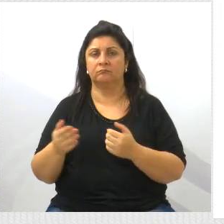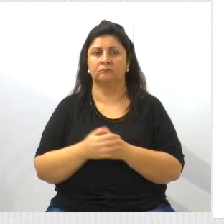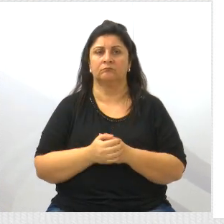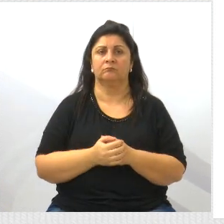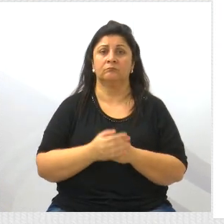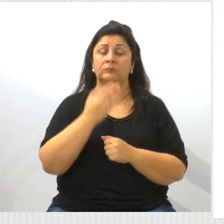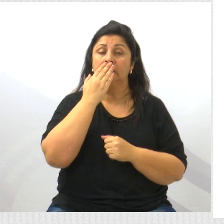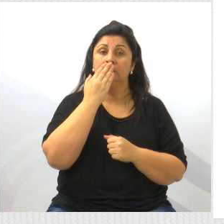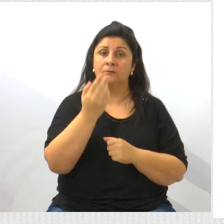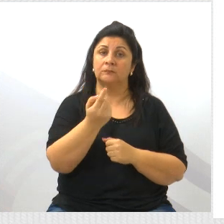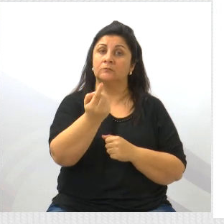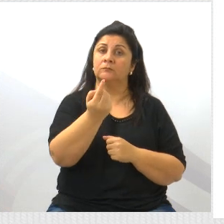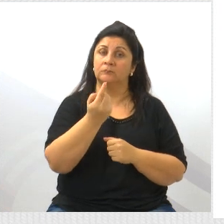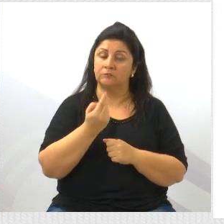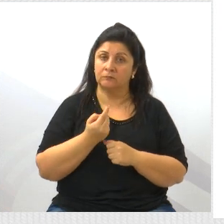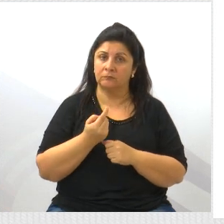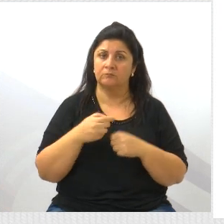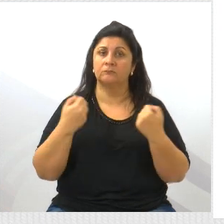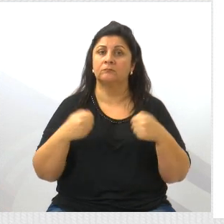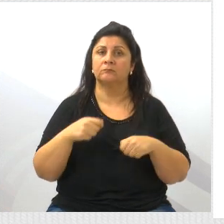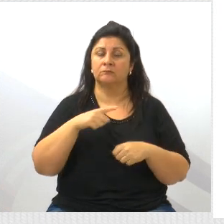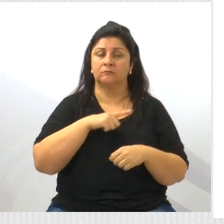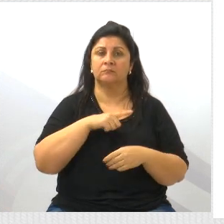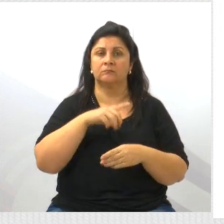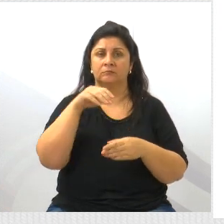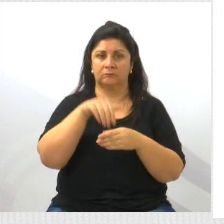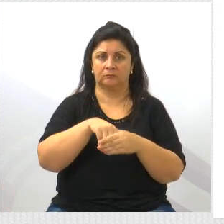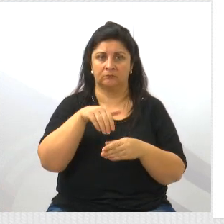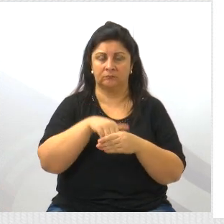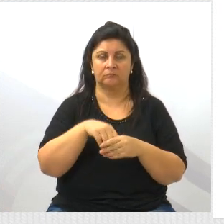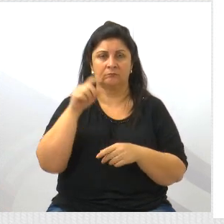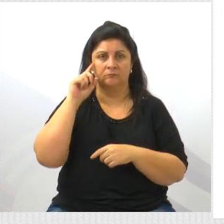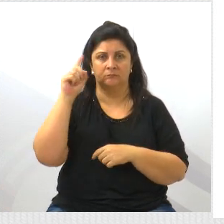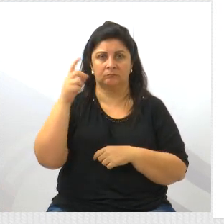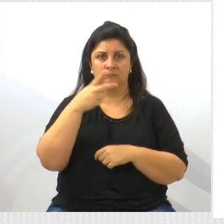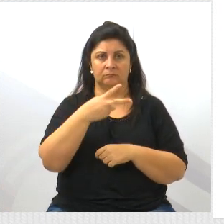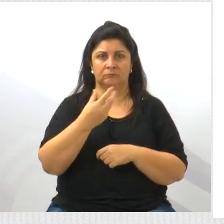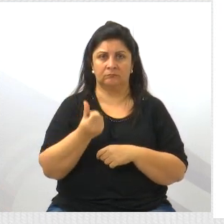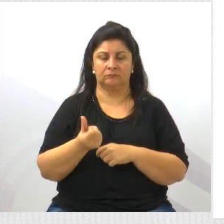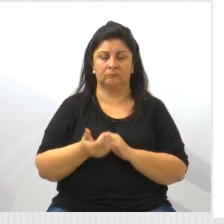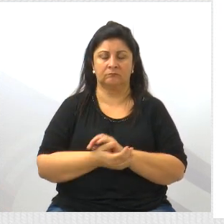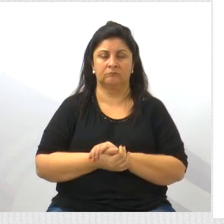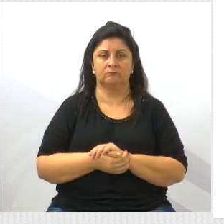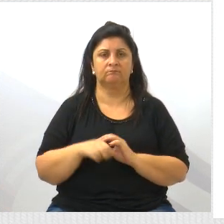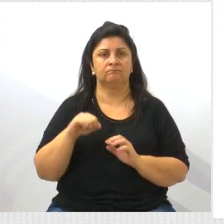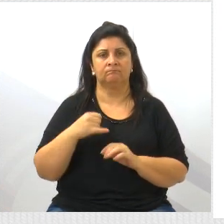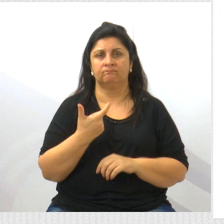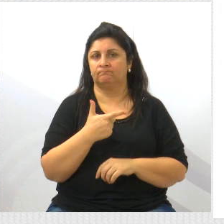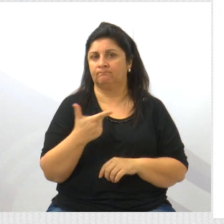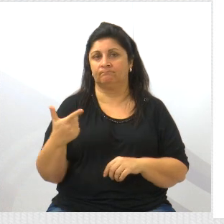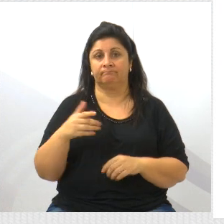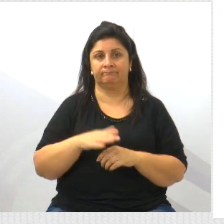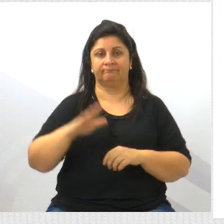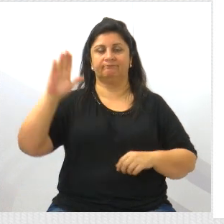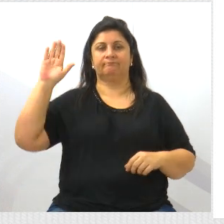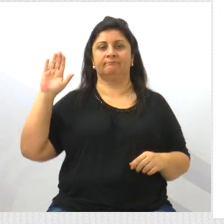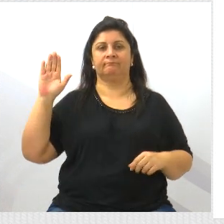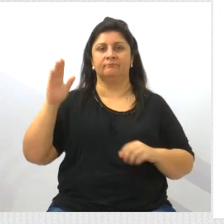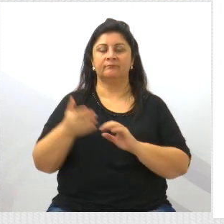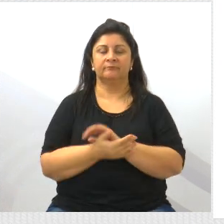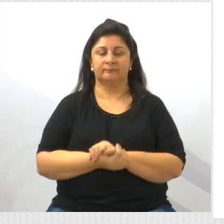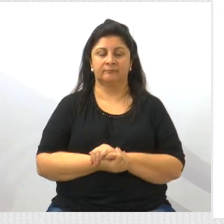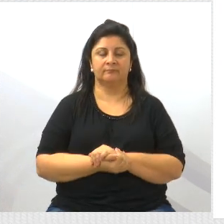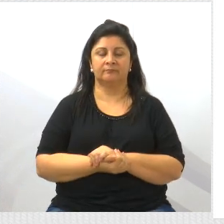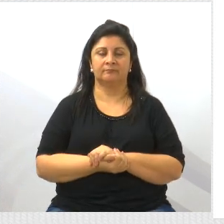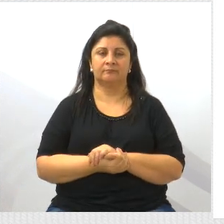que venham sim, precisa da votação no dia 26, senão não vai conseguir se eleger, e é isso